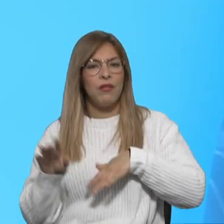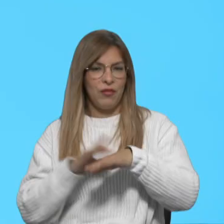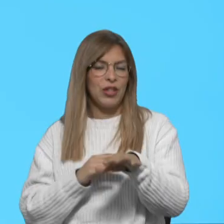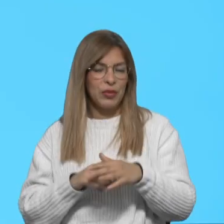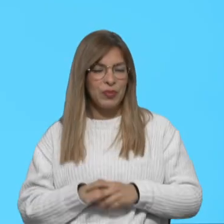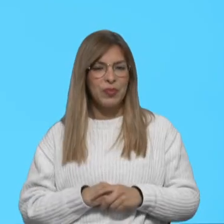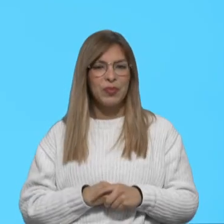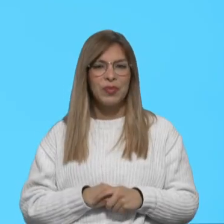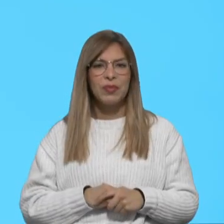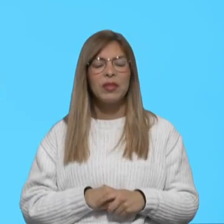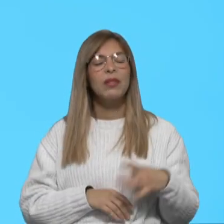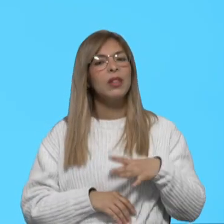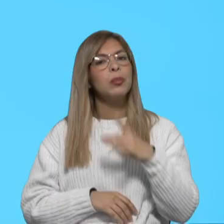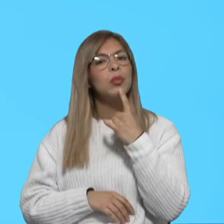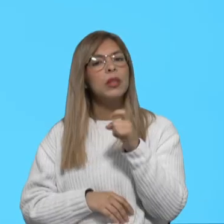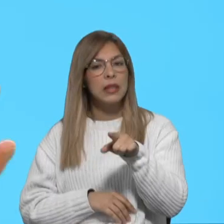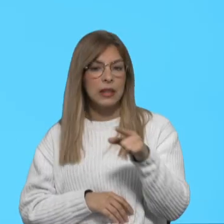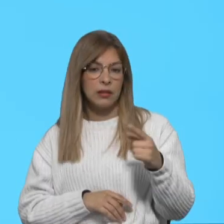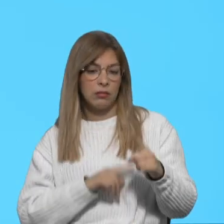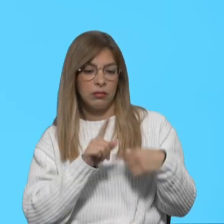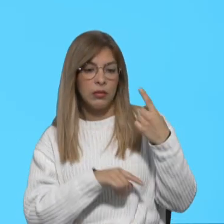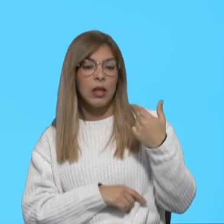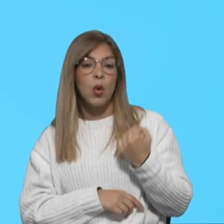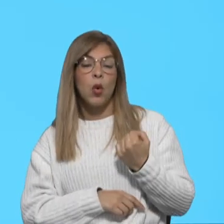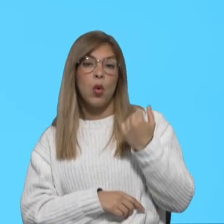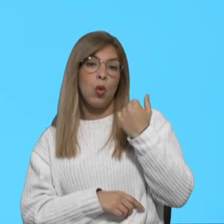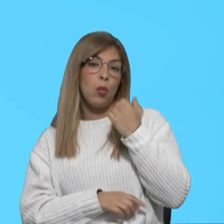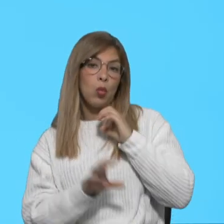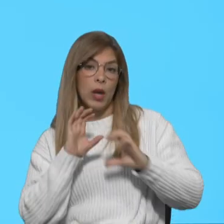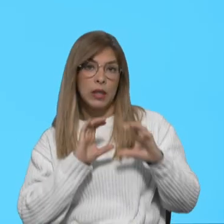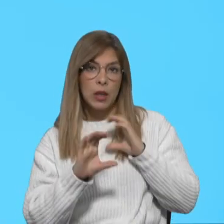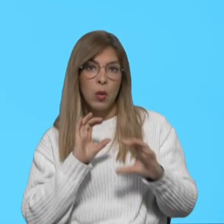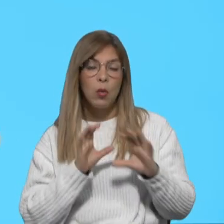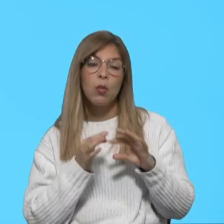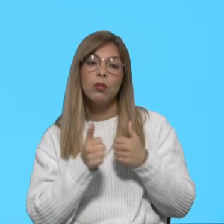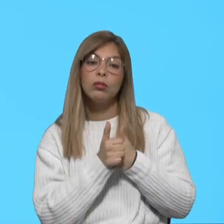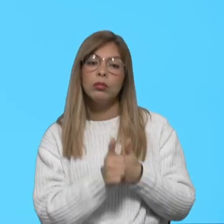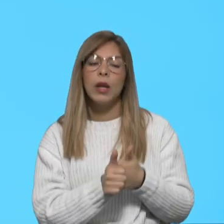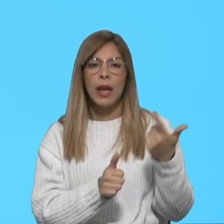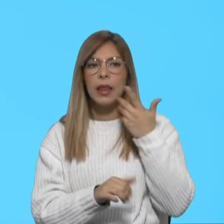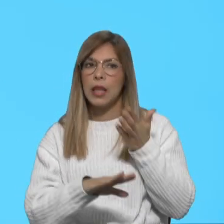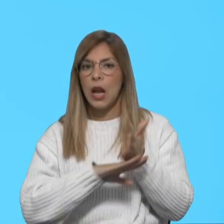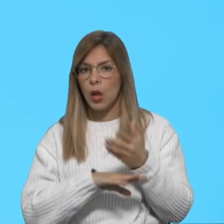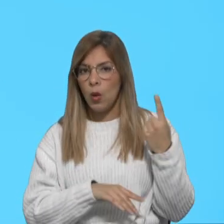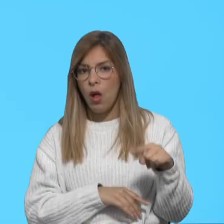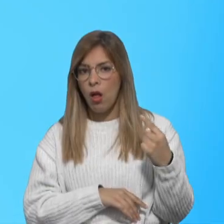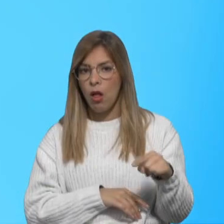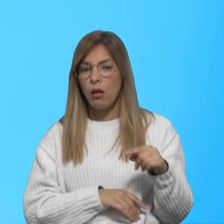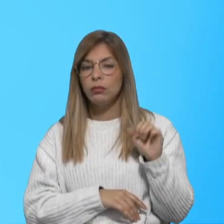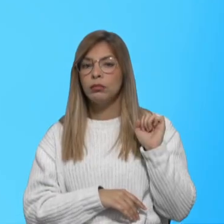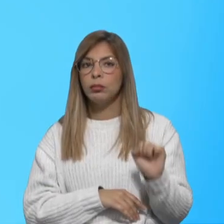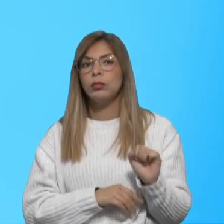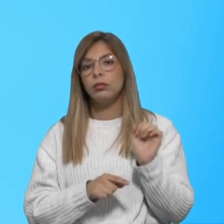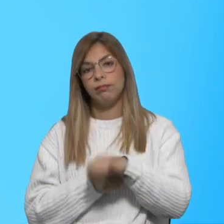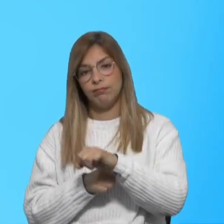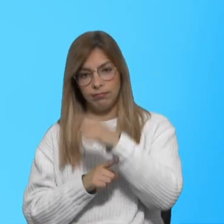ainda, Carlos, sobre o tema da comunicação. Sim. Creio que será um daqueles onde a inteligência artificial mais diretamente... Naturalmente, como o senhor